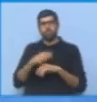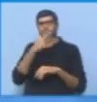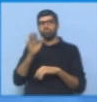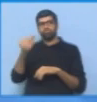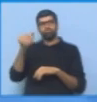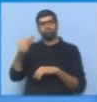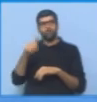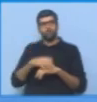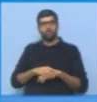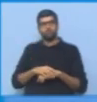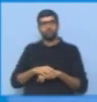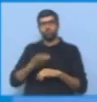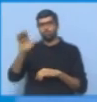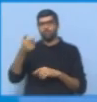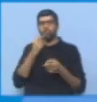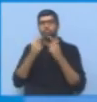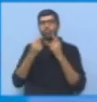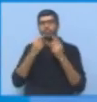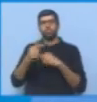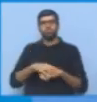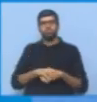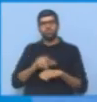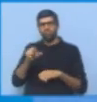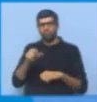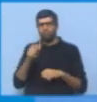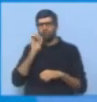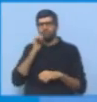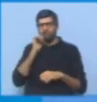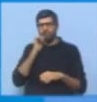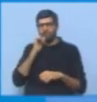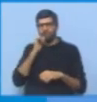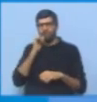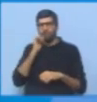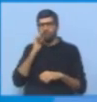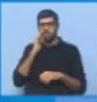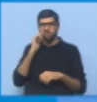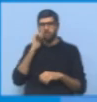chamaram lá o noivo, então tu serviste o